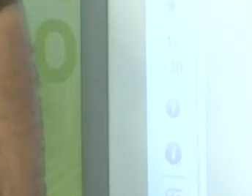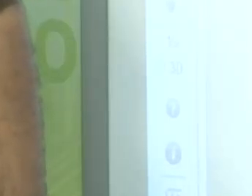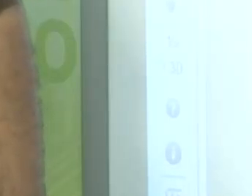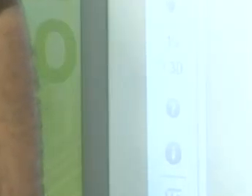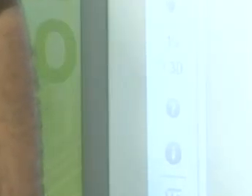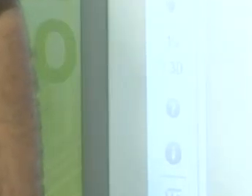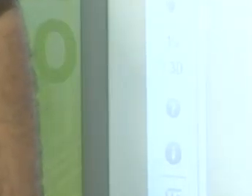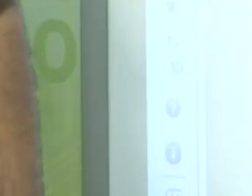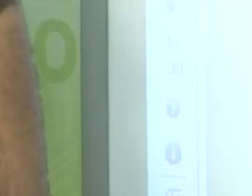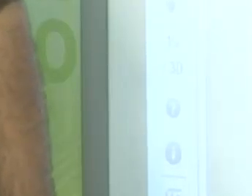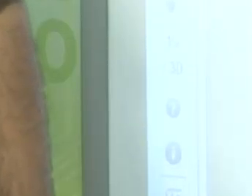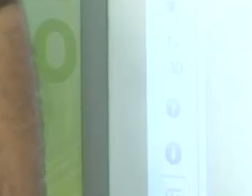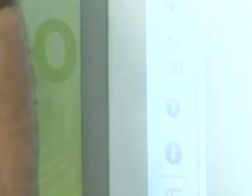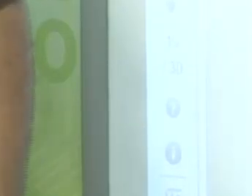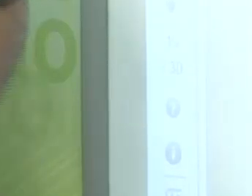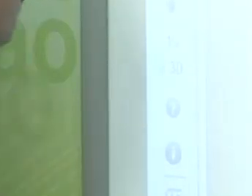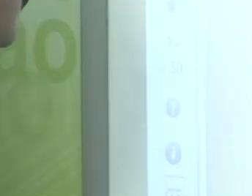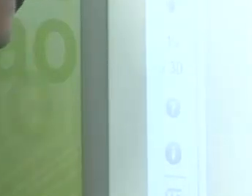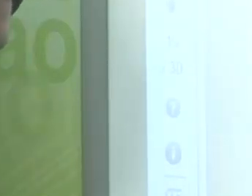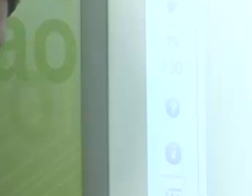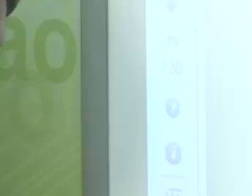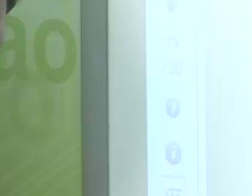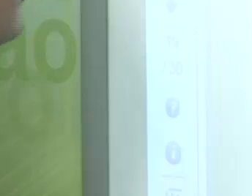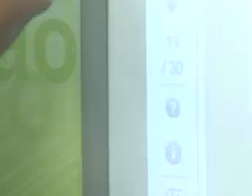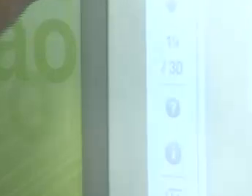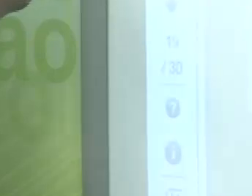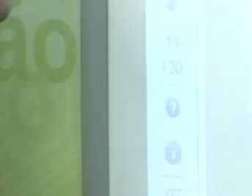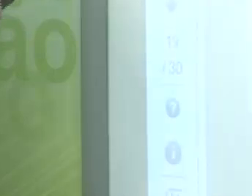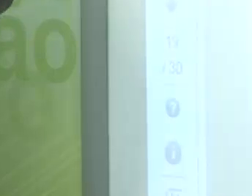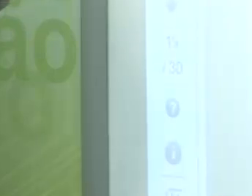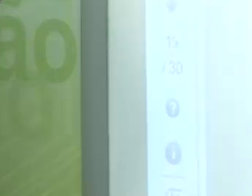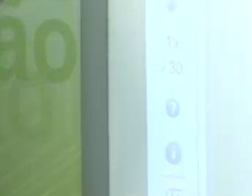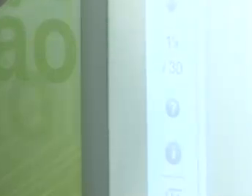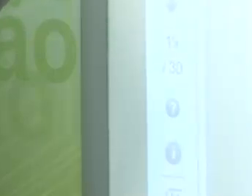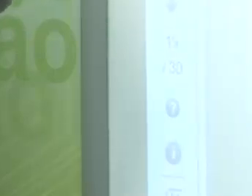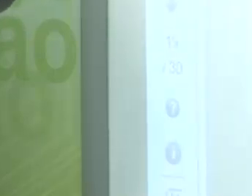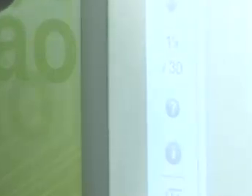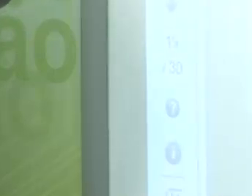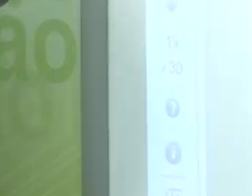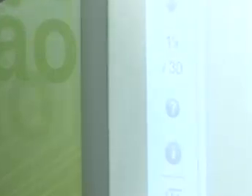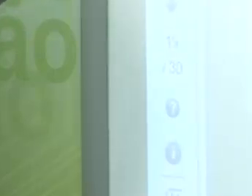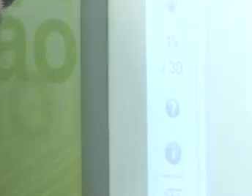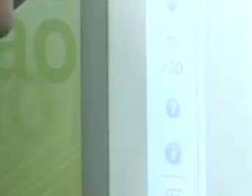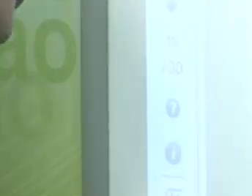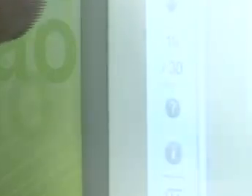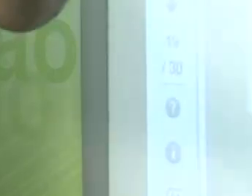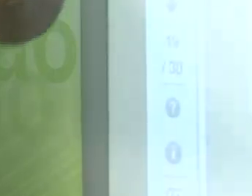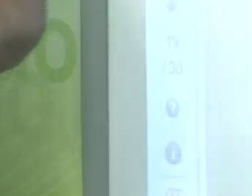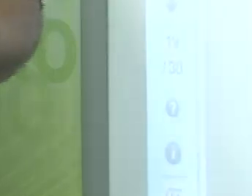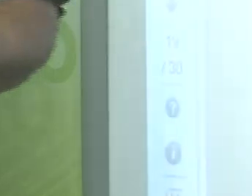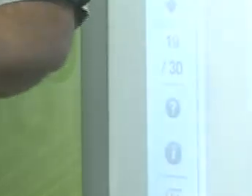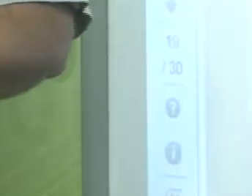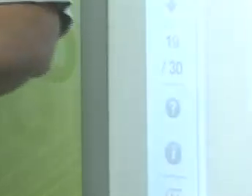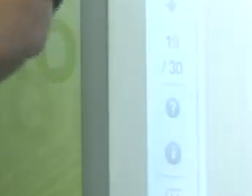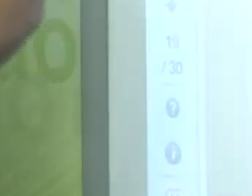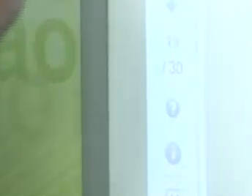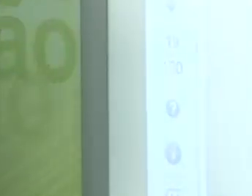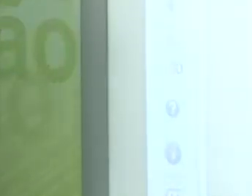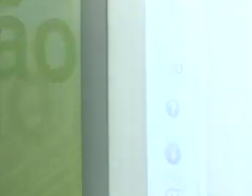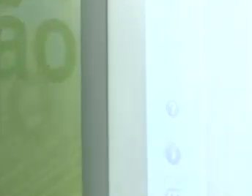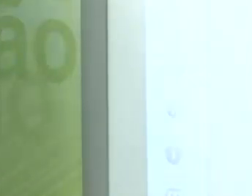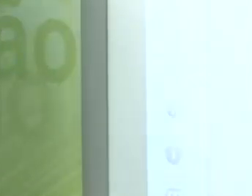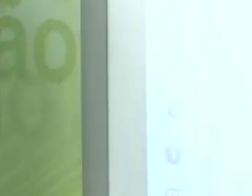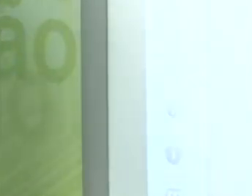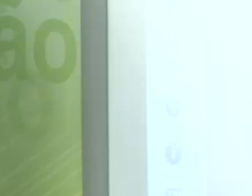Essa aplicação aqui, orientação a objeto. Eu posso ter um relógio, esse meu relógio que não está aqui, um wearable que chama, né,